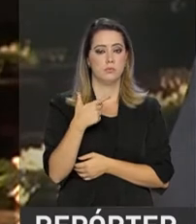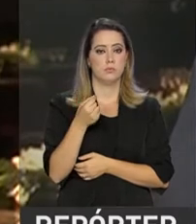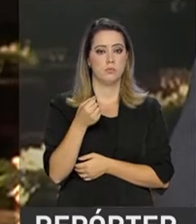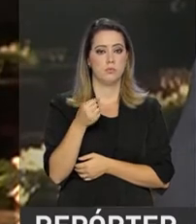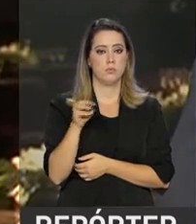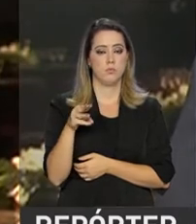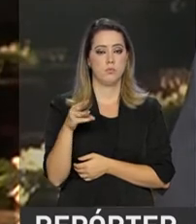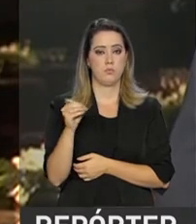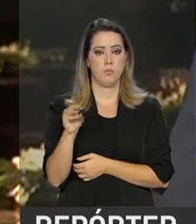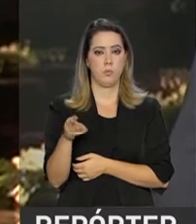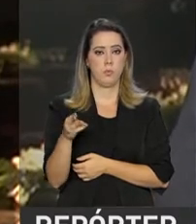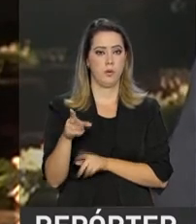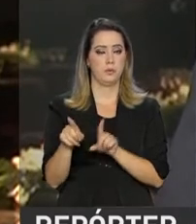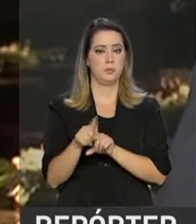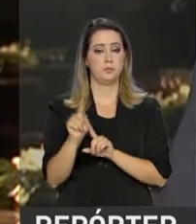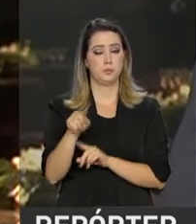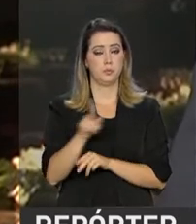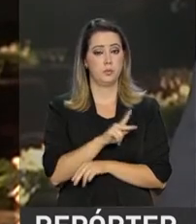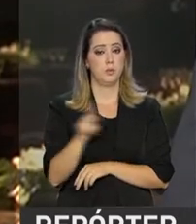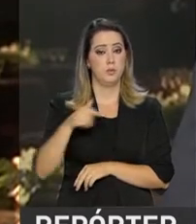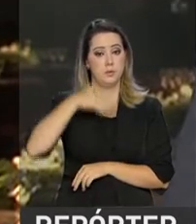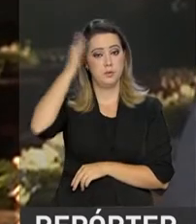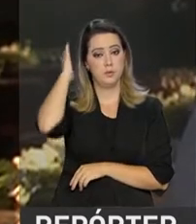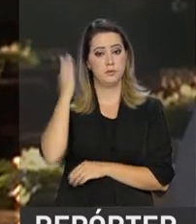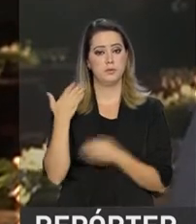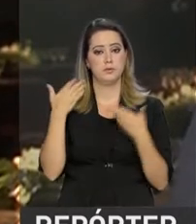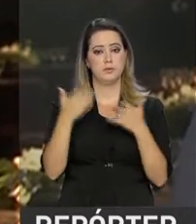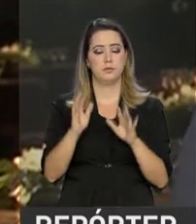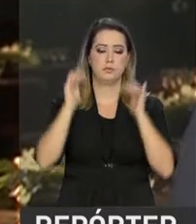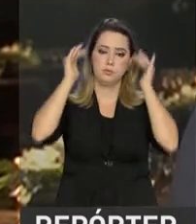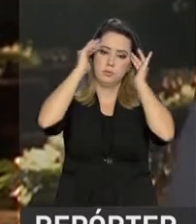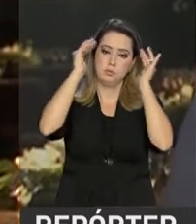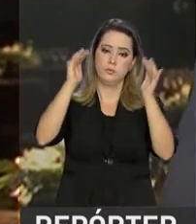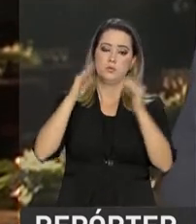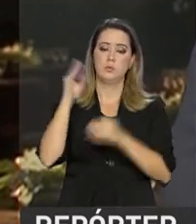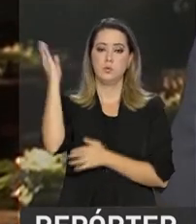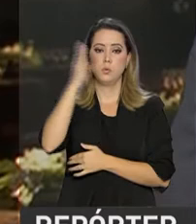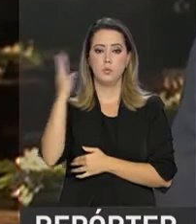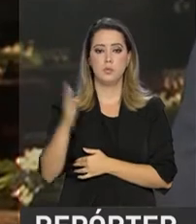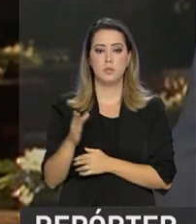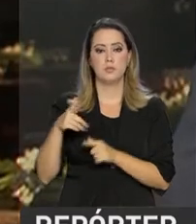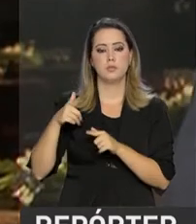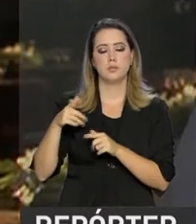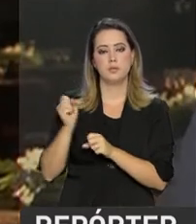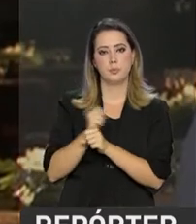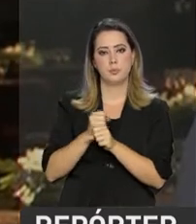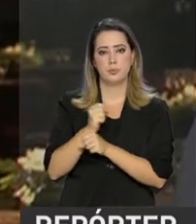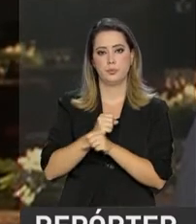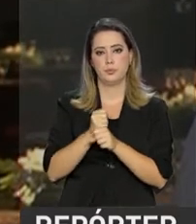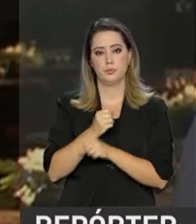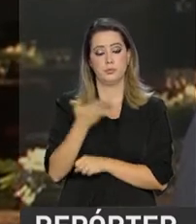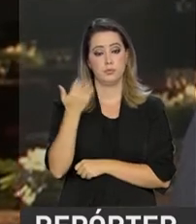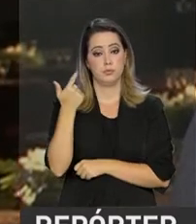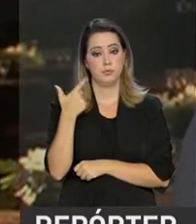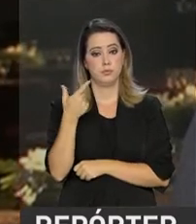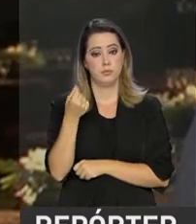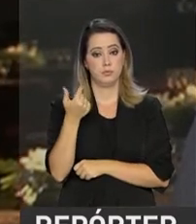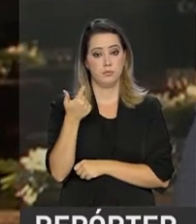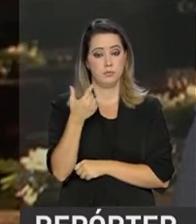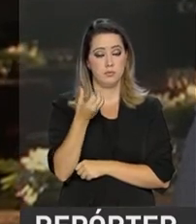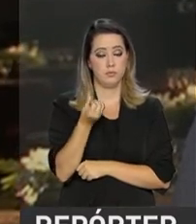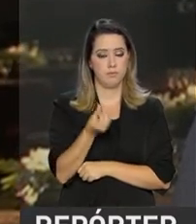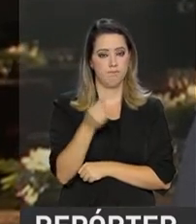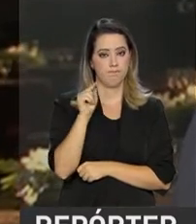20h30. Inclusive, o presidente Michel Temer foi homenageado como o brasileiro do ano no evento em